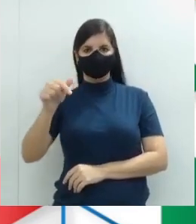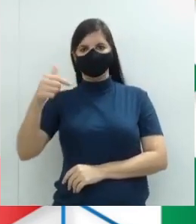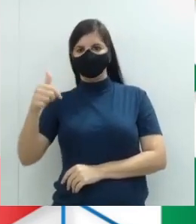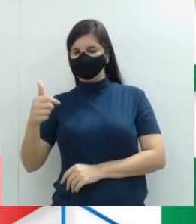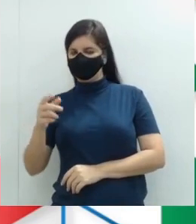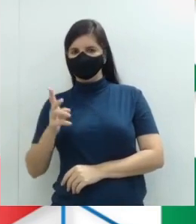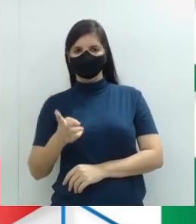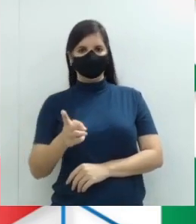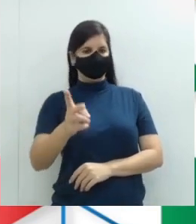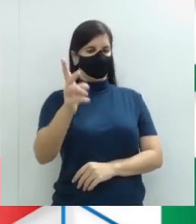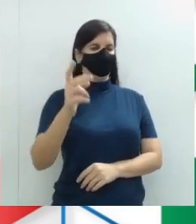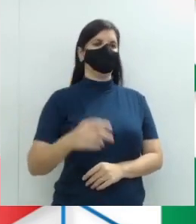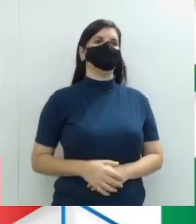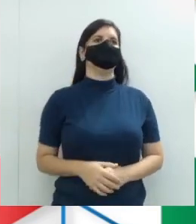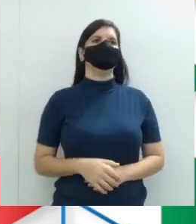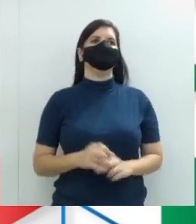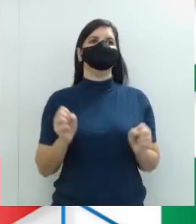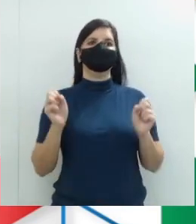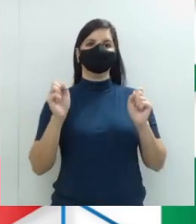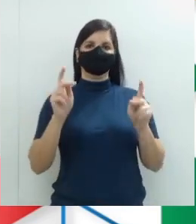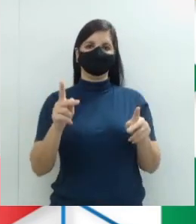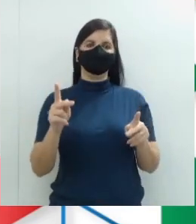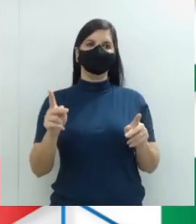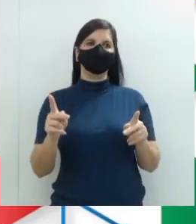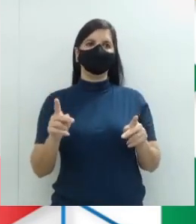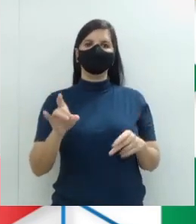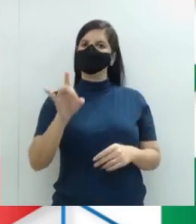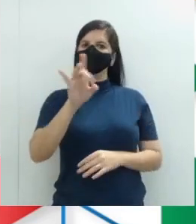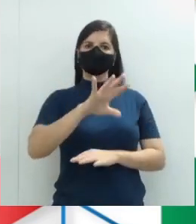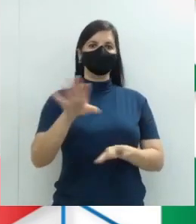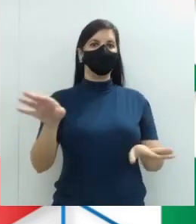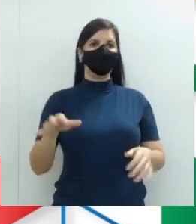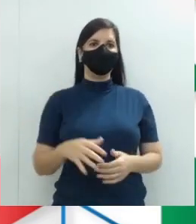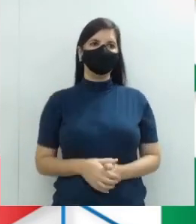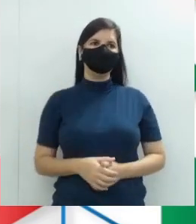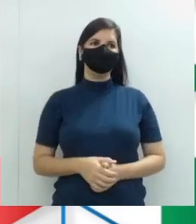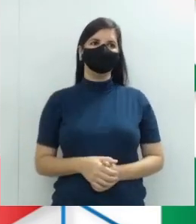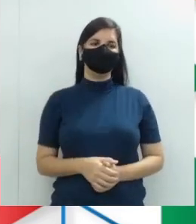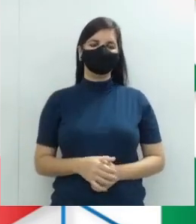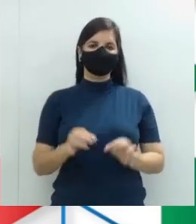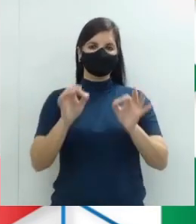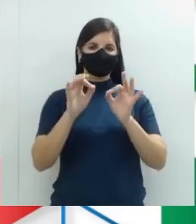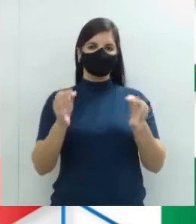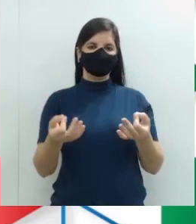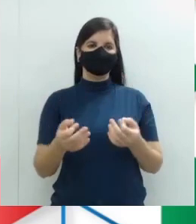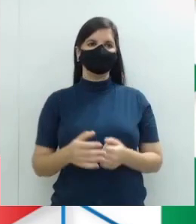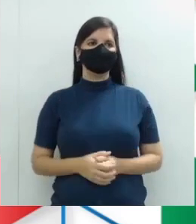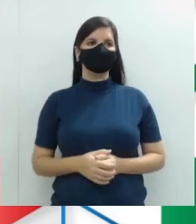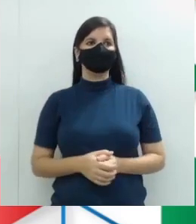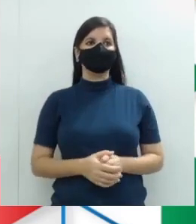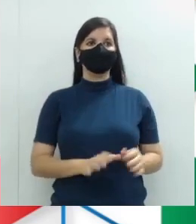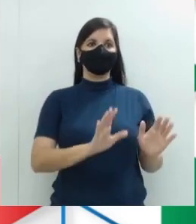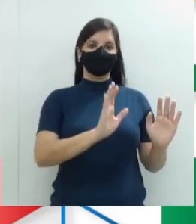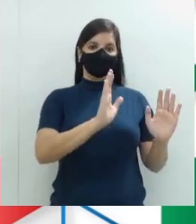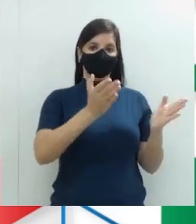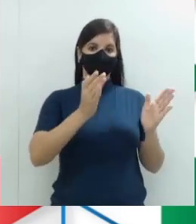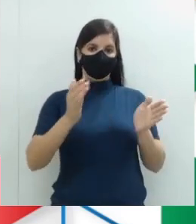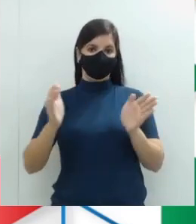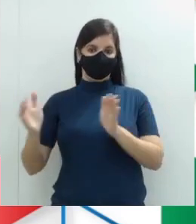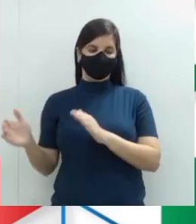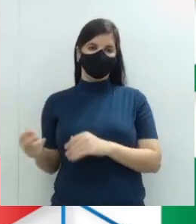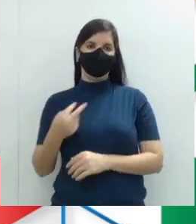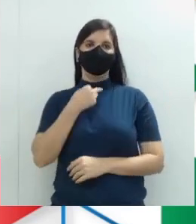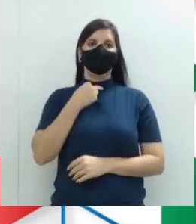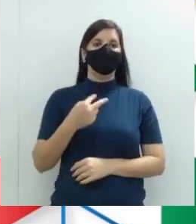vai seguir os demais, ok? É só isso mesmo, professor, só isso, muito simples. Observe que a sequência não pode ser dada